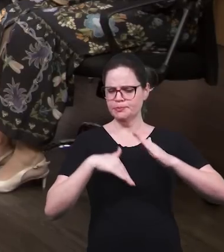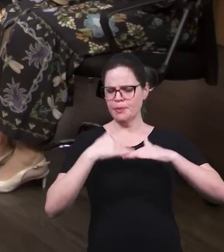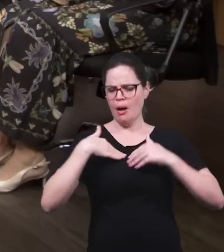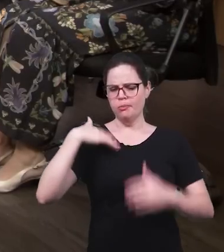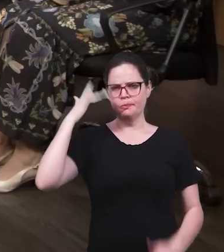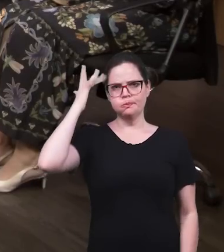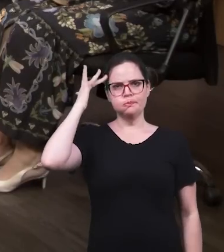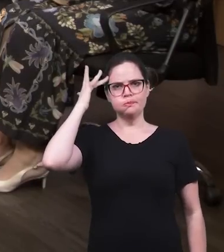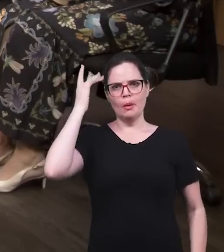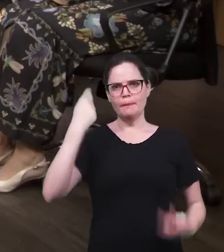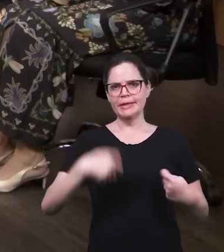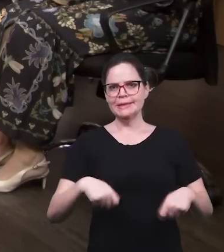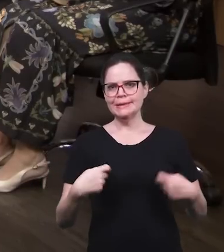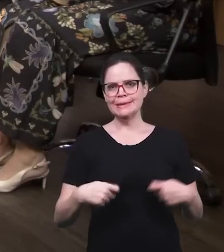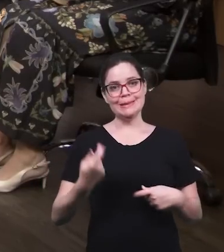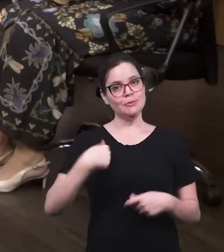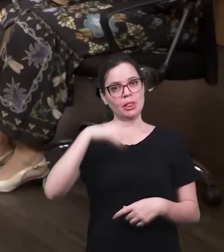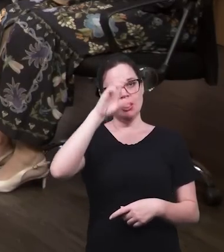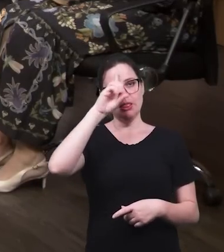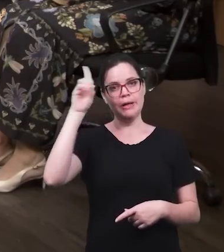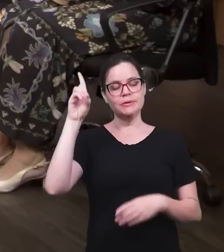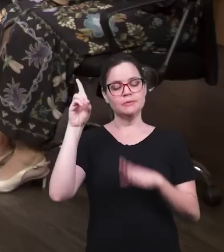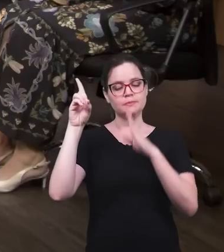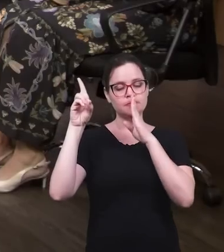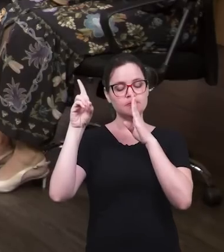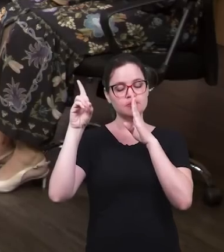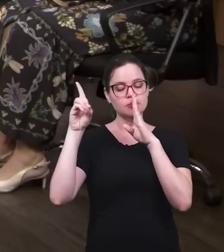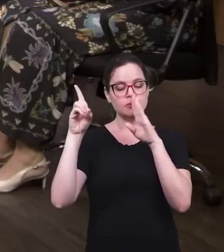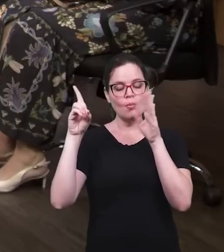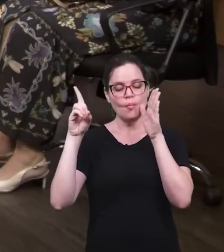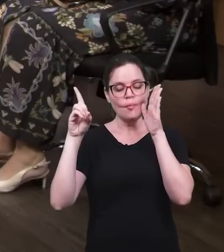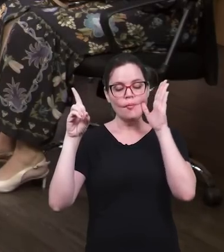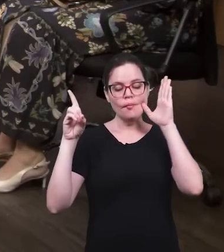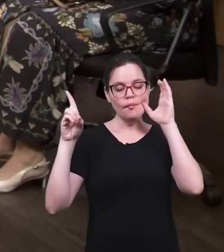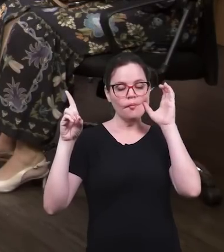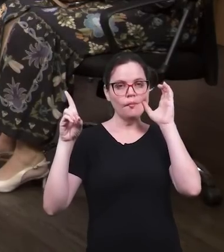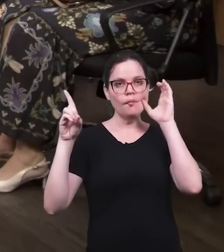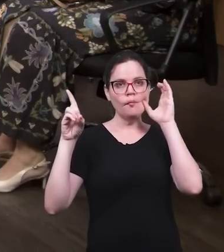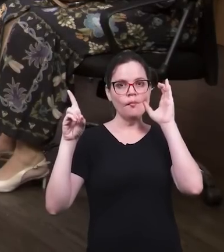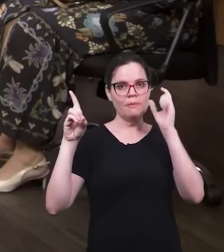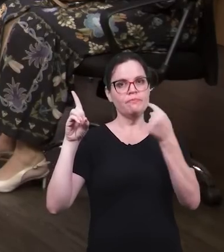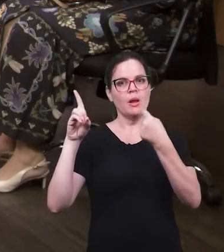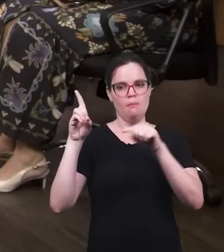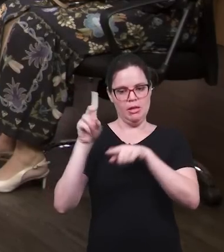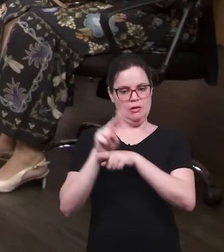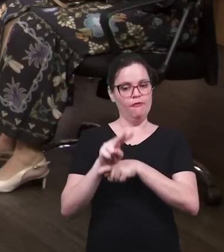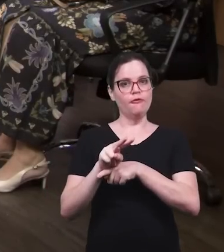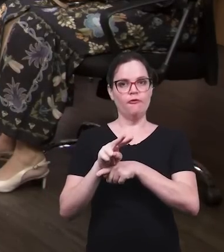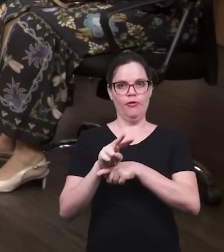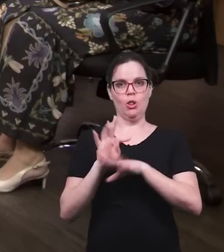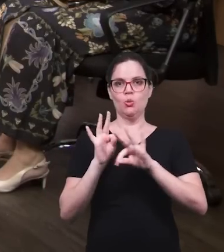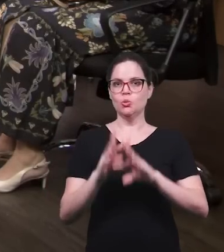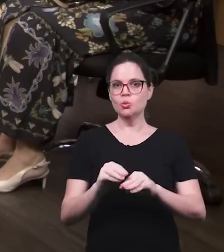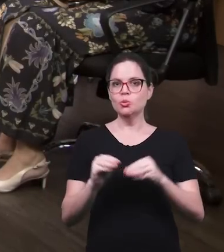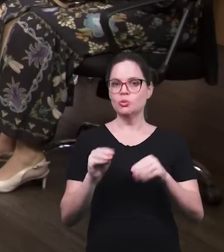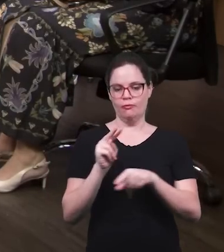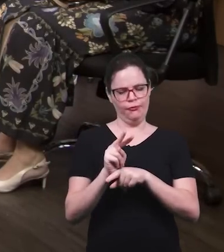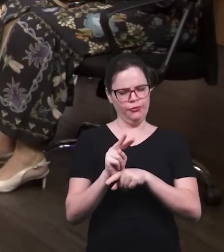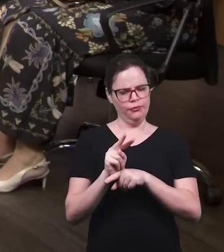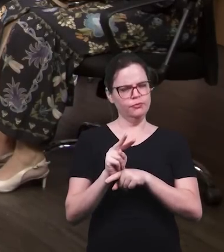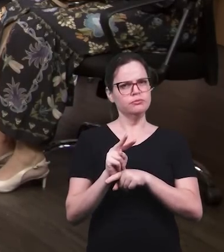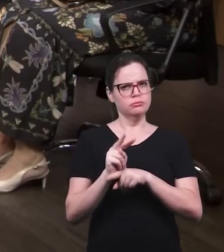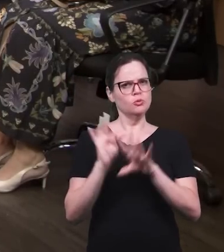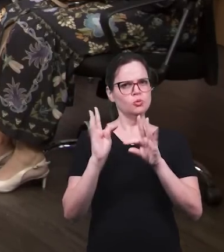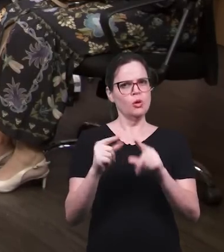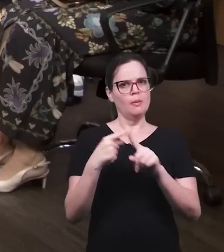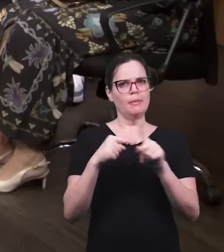servo, ele se cala. Ele deixa de falar, mas ele está ali, porque aqui não há nada de errado. Um